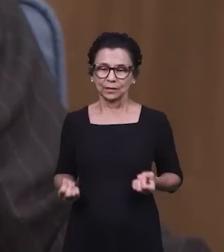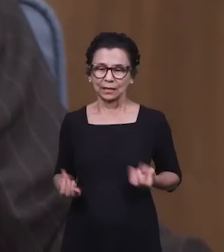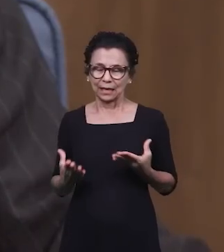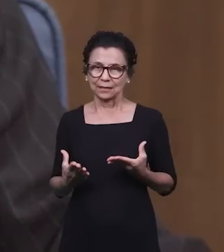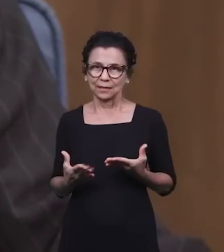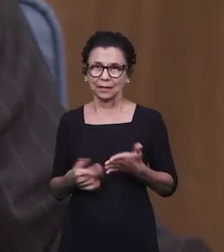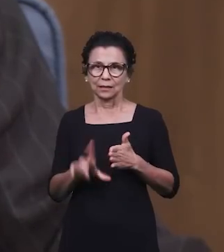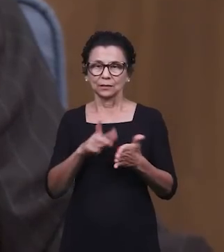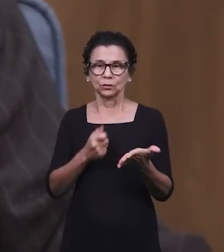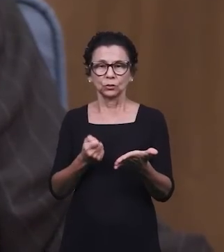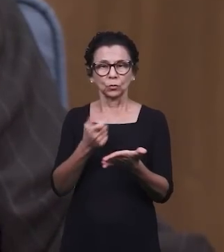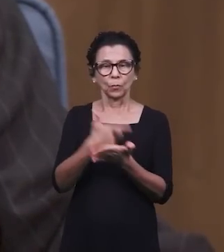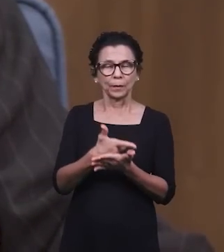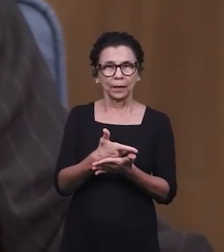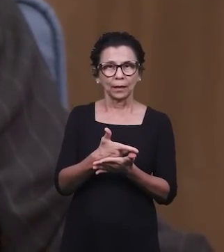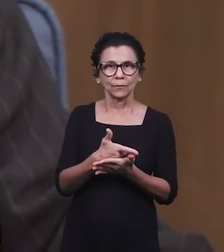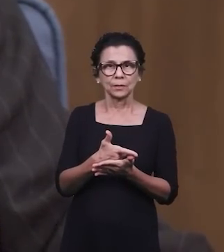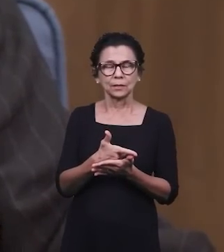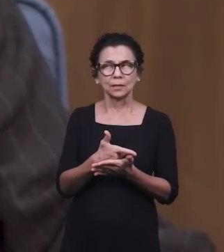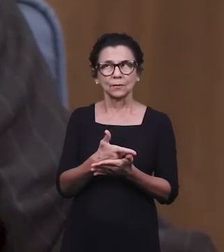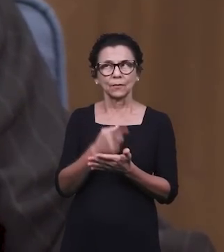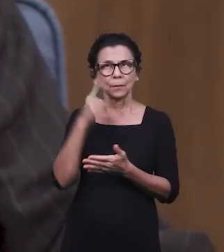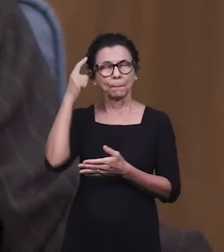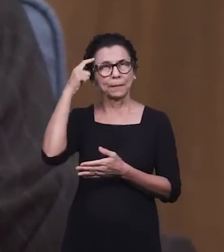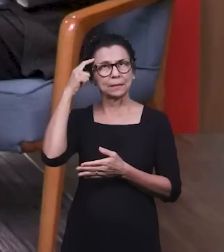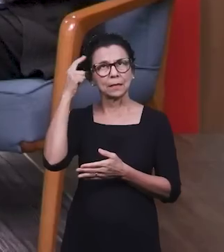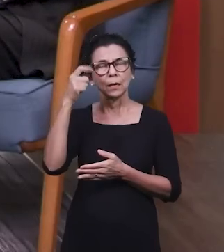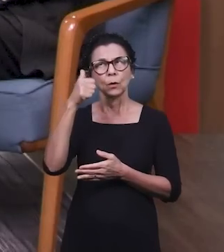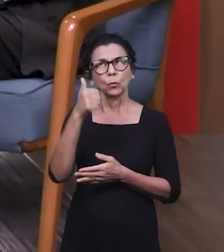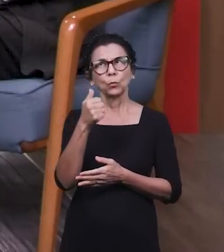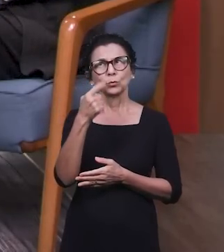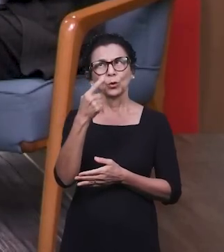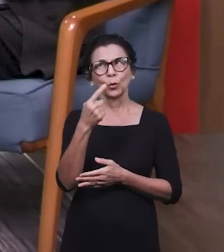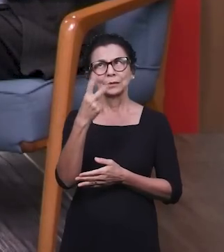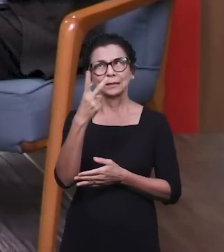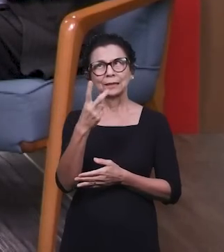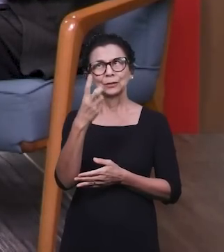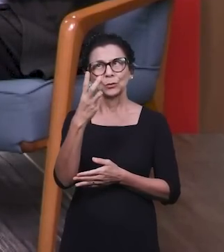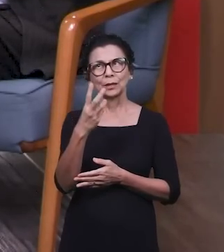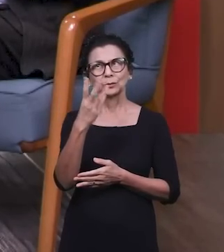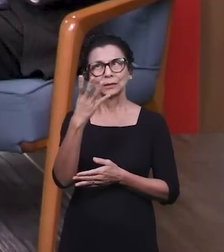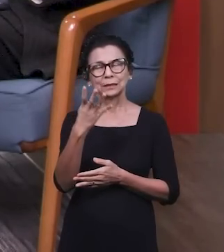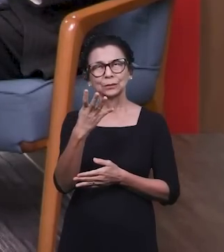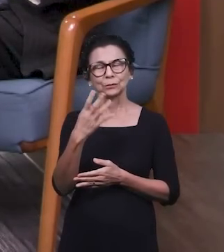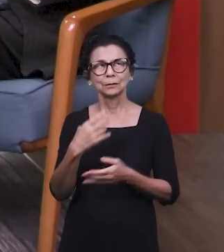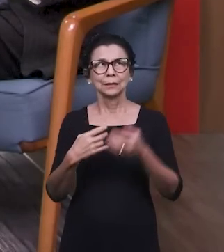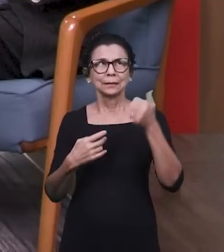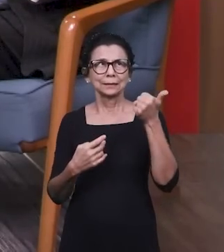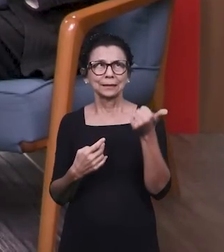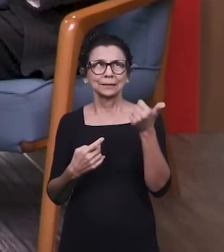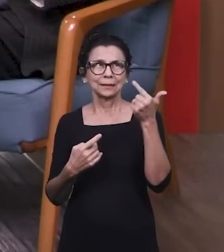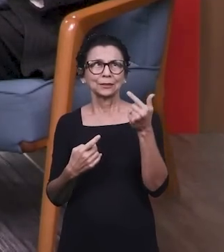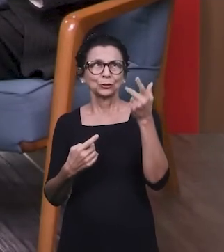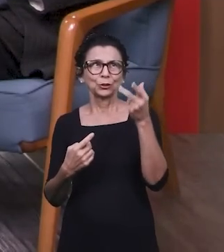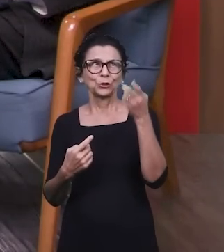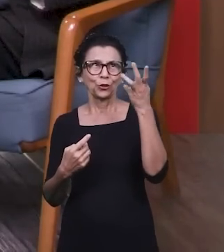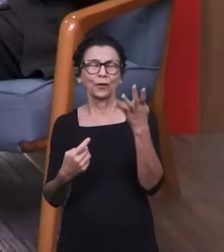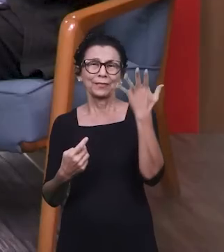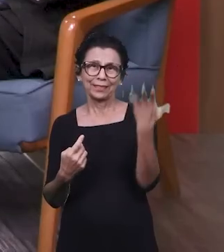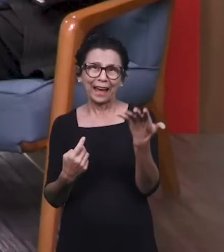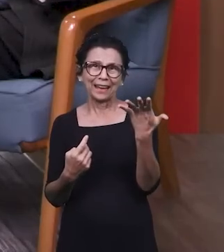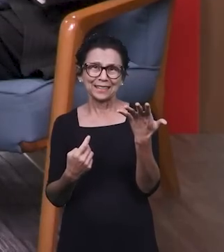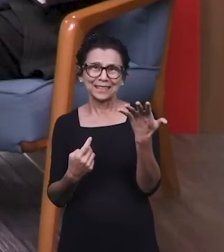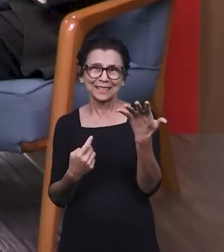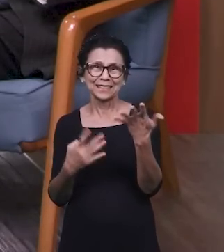Se aquilo ali é necessário. Às vezes eu deixei de assumir dívidas Porque eu parei para pensar e falei, eu vou usar isso mesmo?